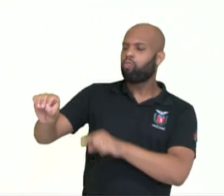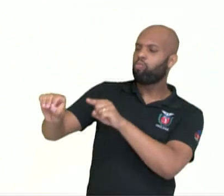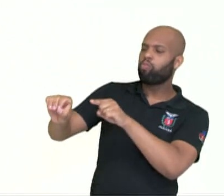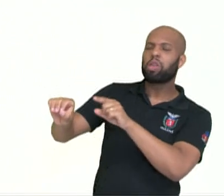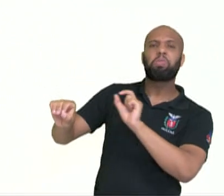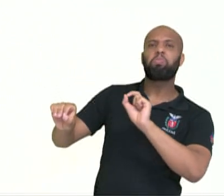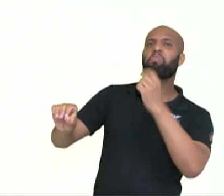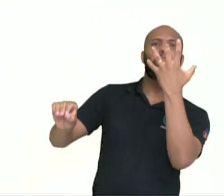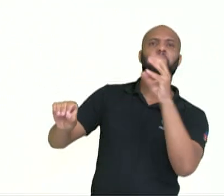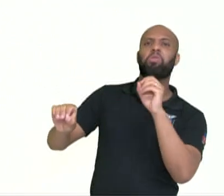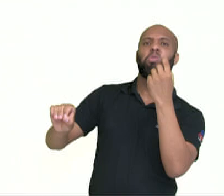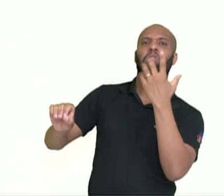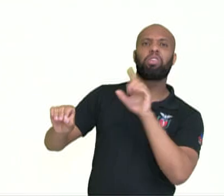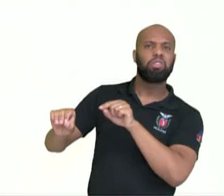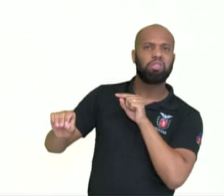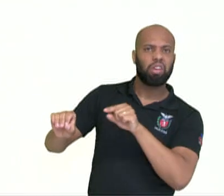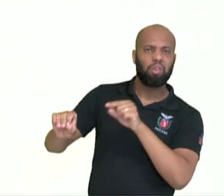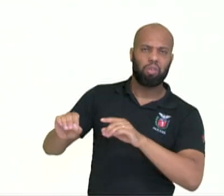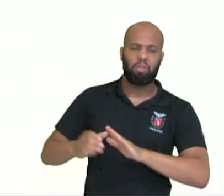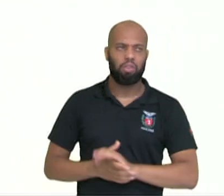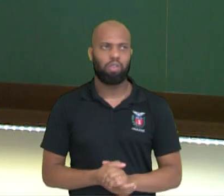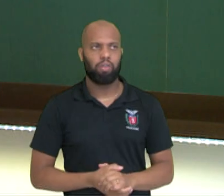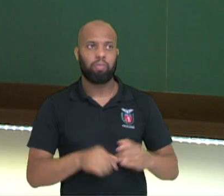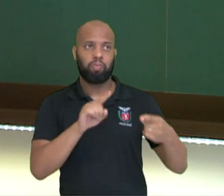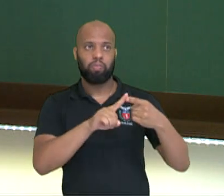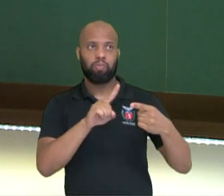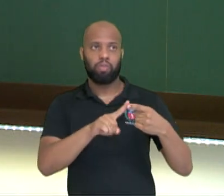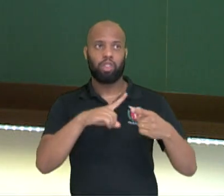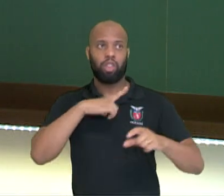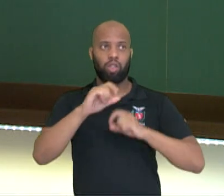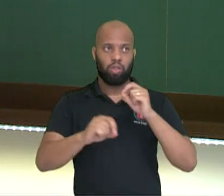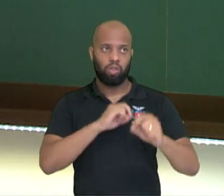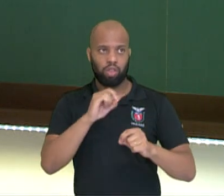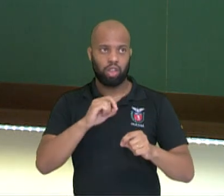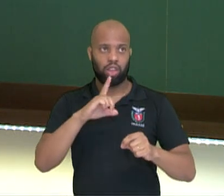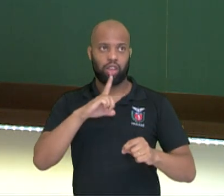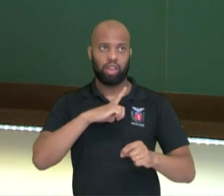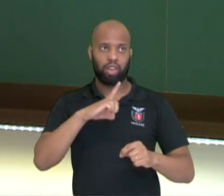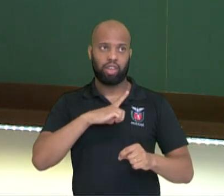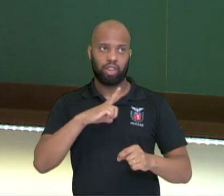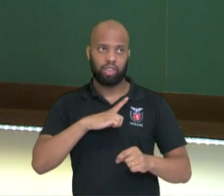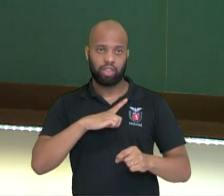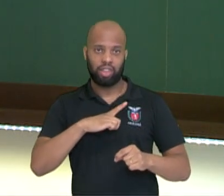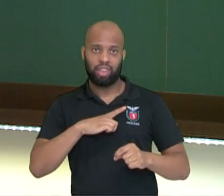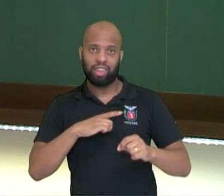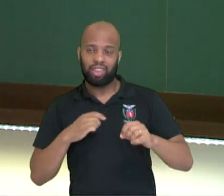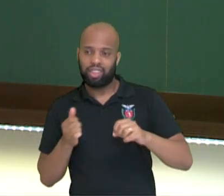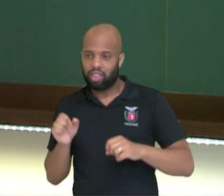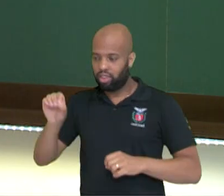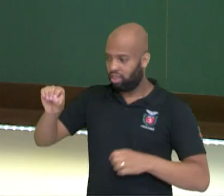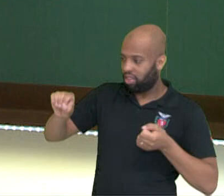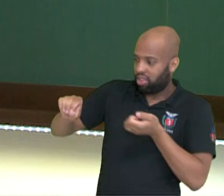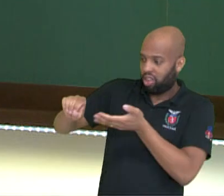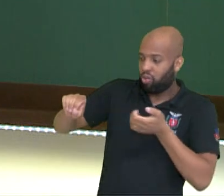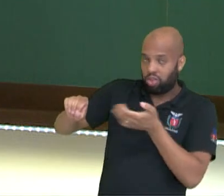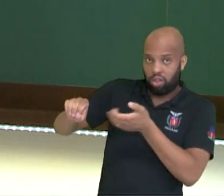Então, o que a esfera sofreu? Essa esfera sofreu um processo em que recebeu uma quantidade de